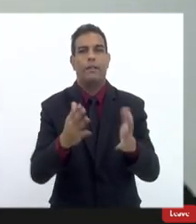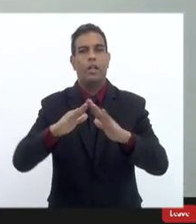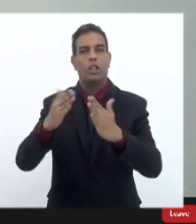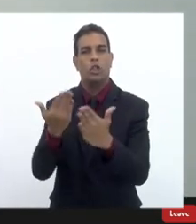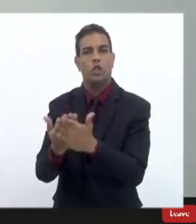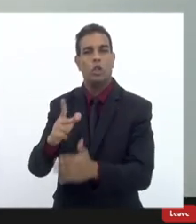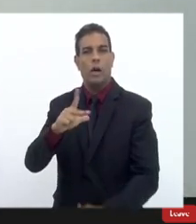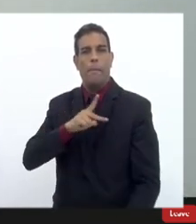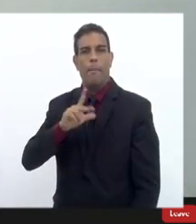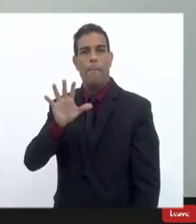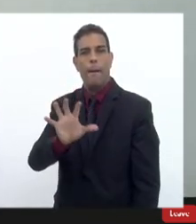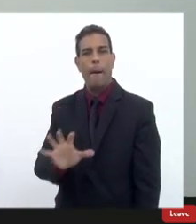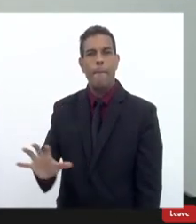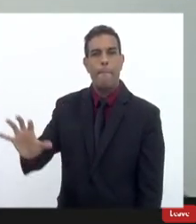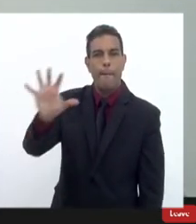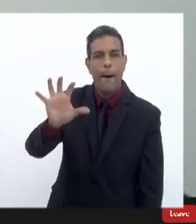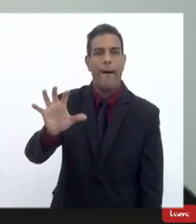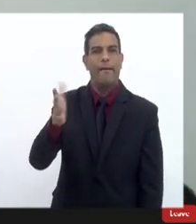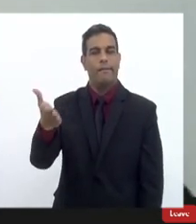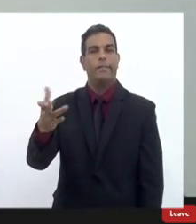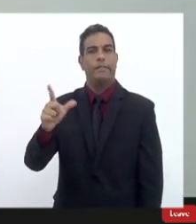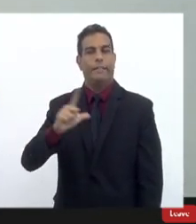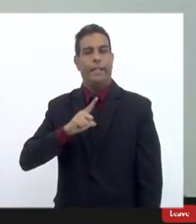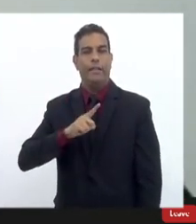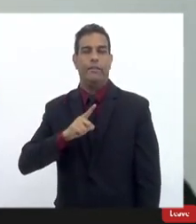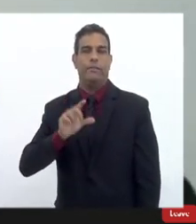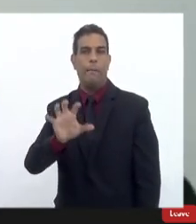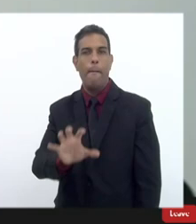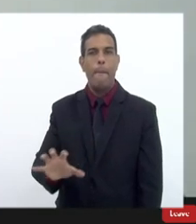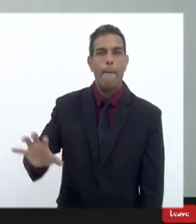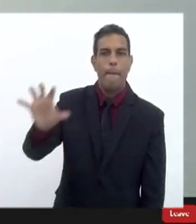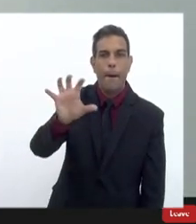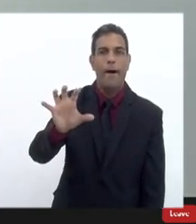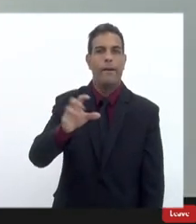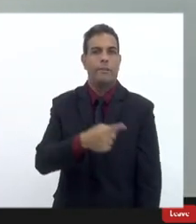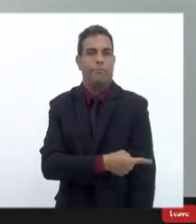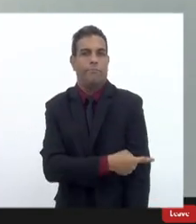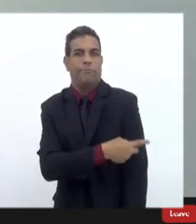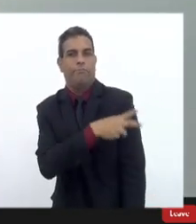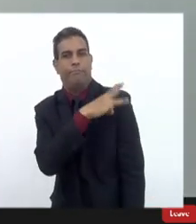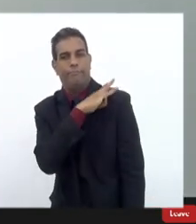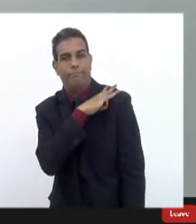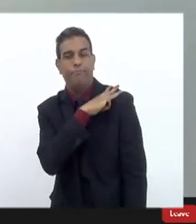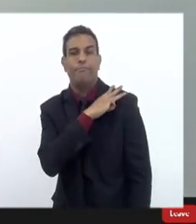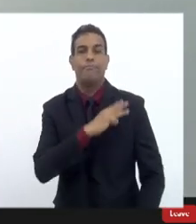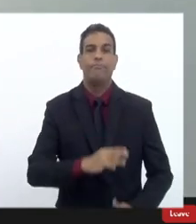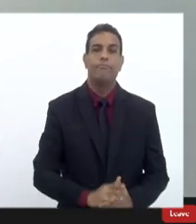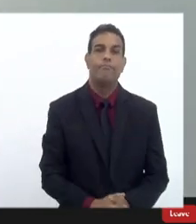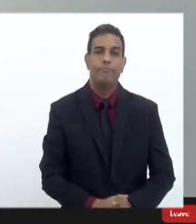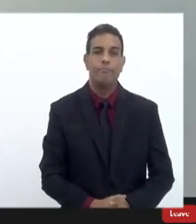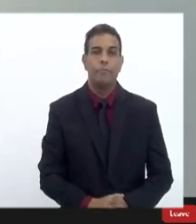do sistema estadual de ensino, né, os colégios privados do ensino fundamental e médio.